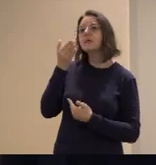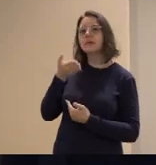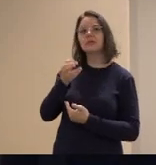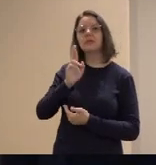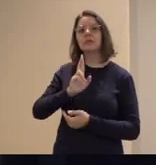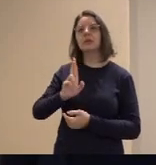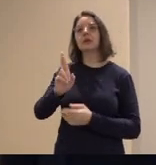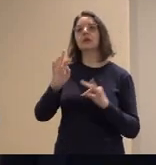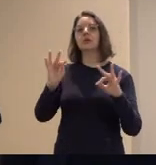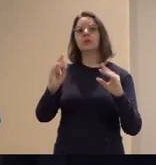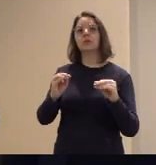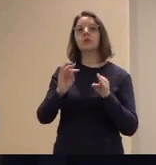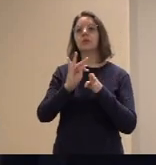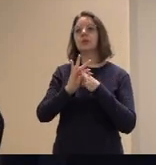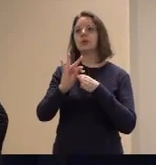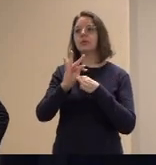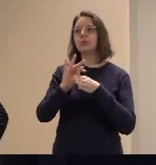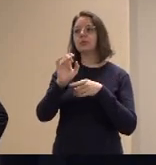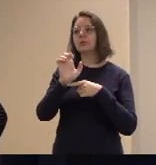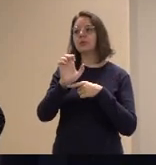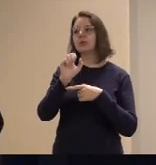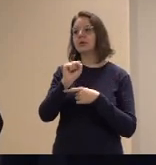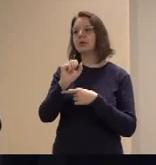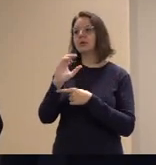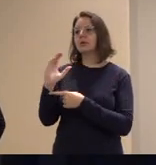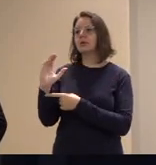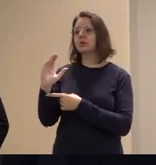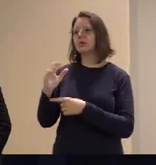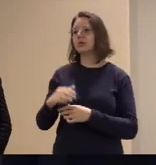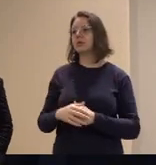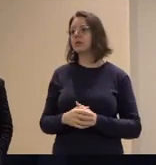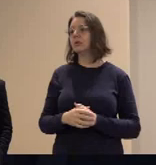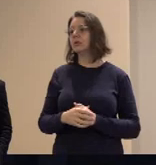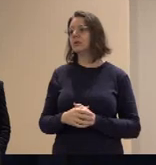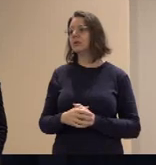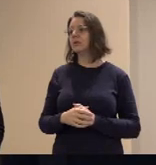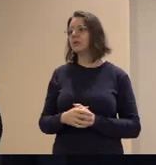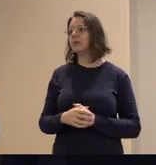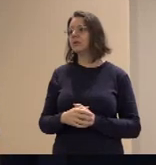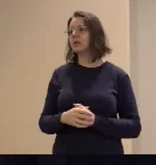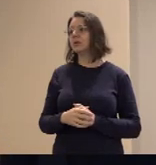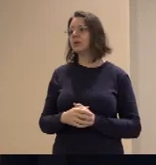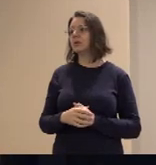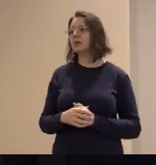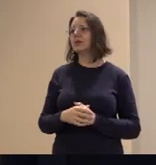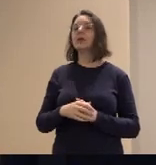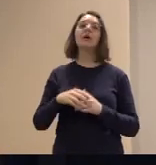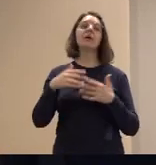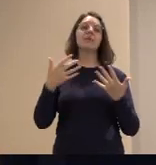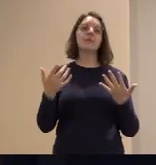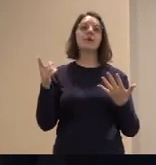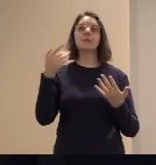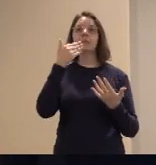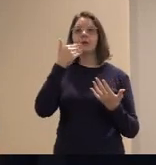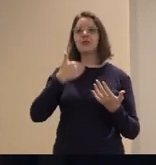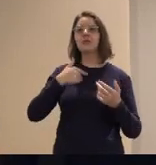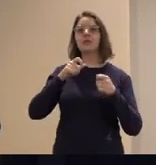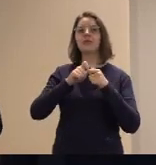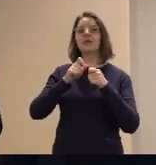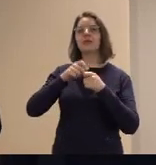conselhos tutelares, a Janice está aqui, faça a audiodescrição, que a gente também esquece do protocolo, sou uma